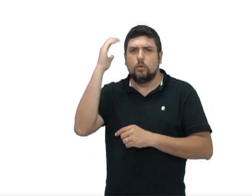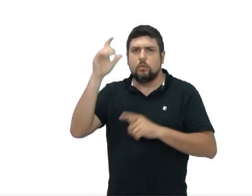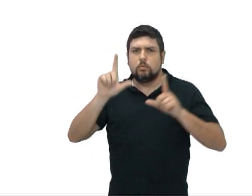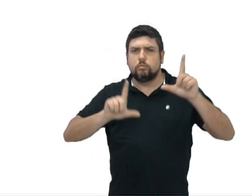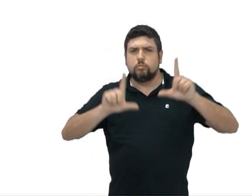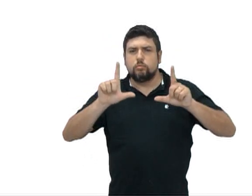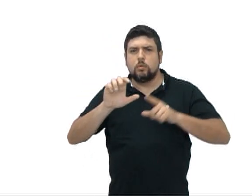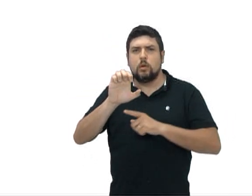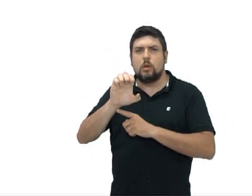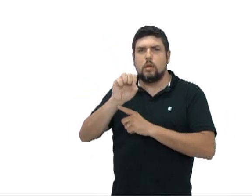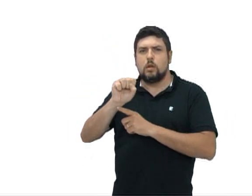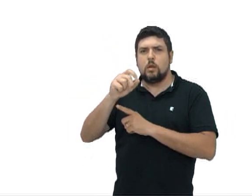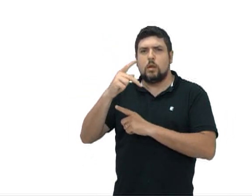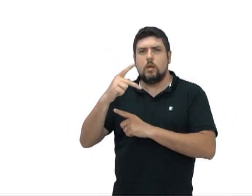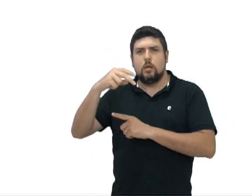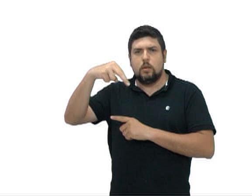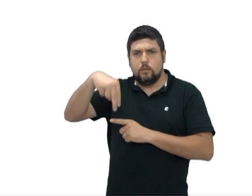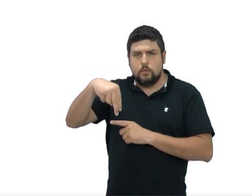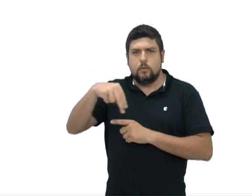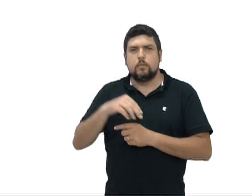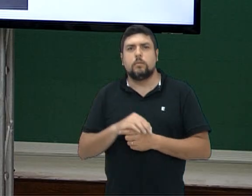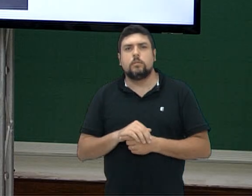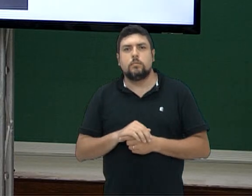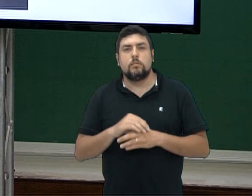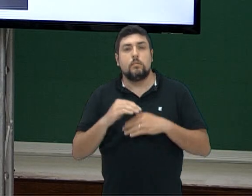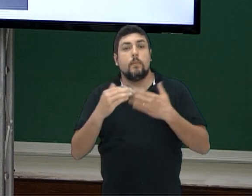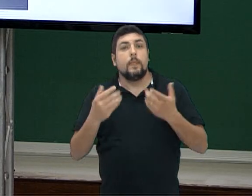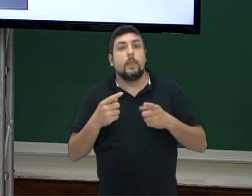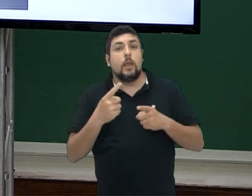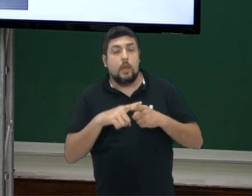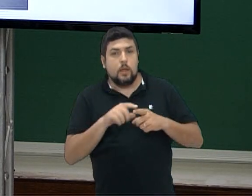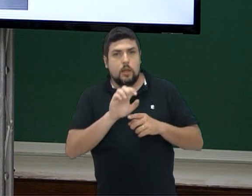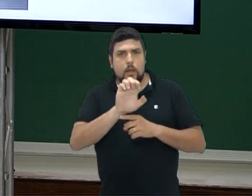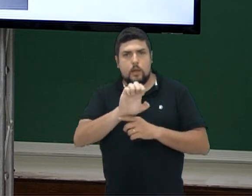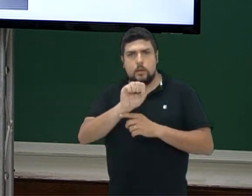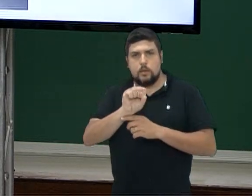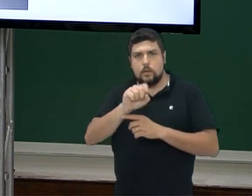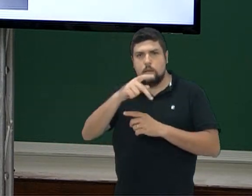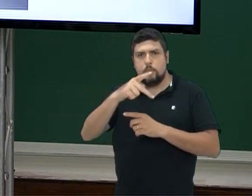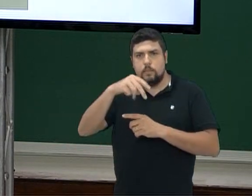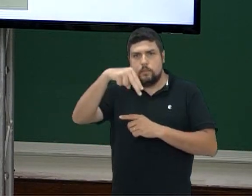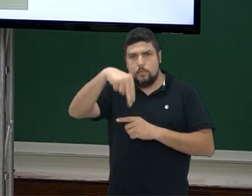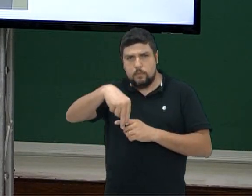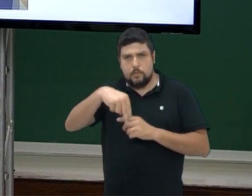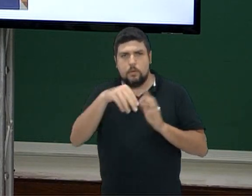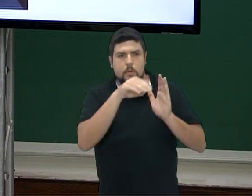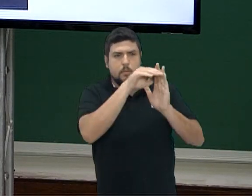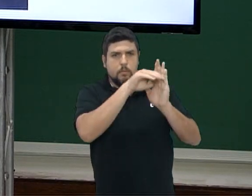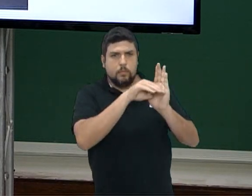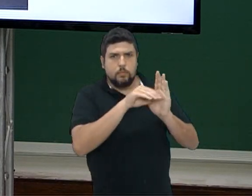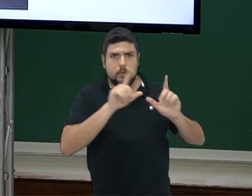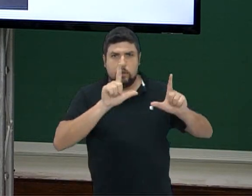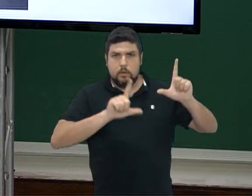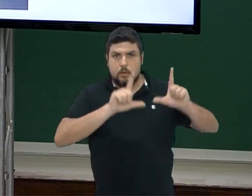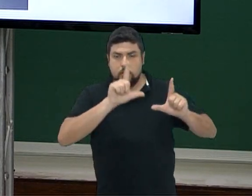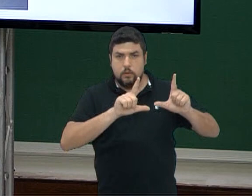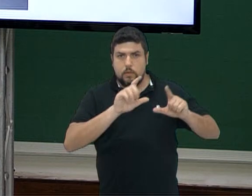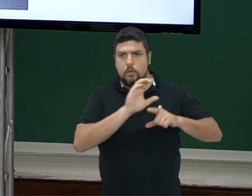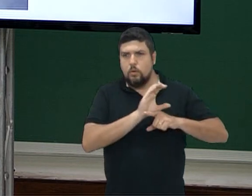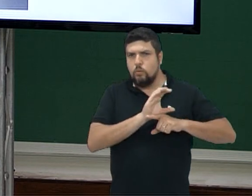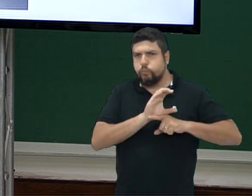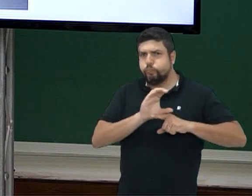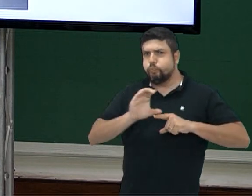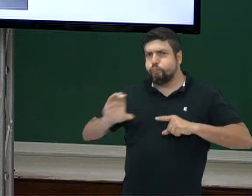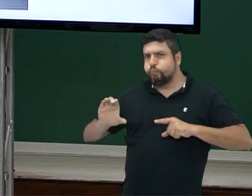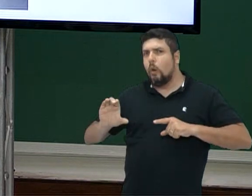a ter patrocinadores, porque você começa a tornar aquilo algo mais profissional do que o que era antes. Então, a imagem já começa